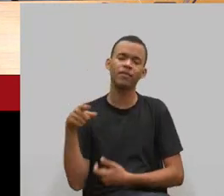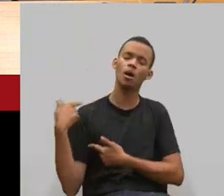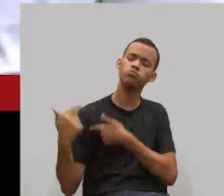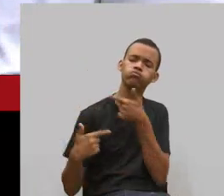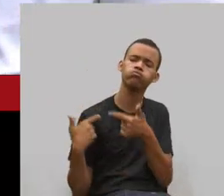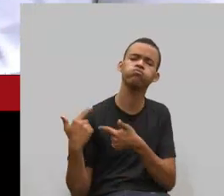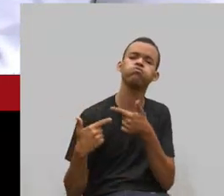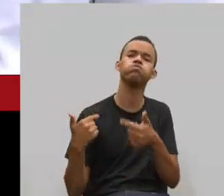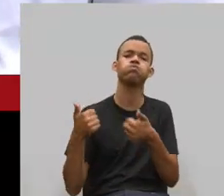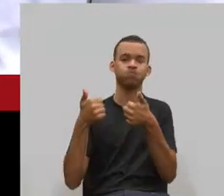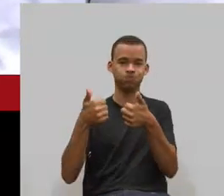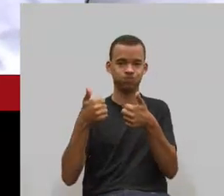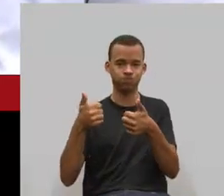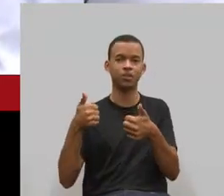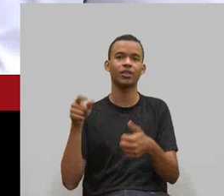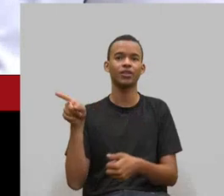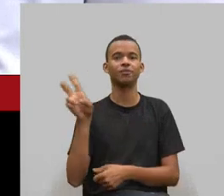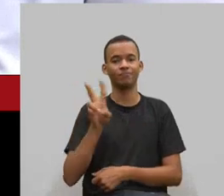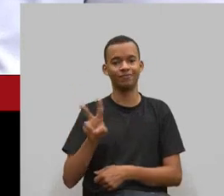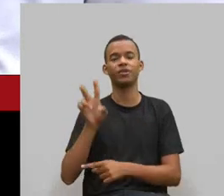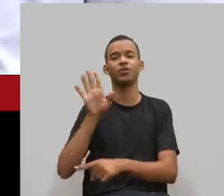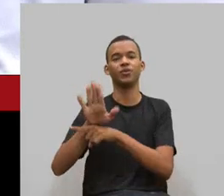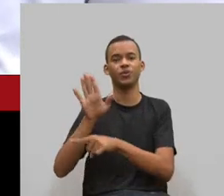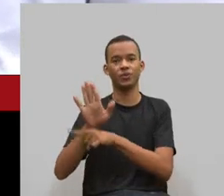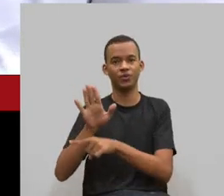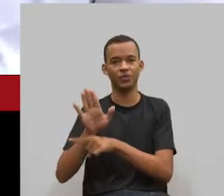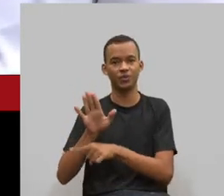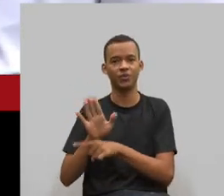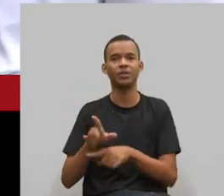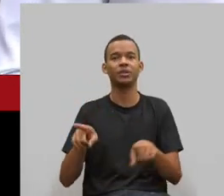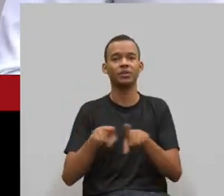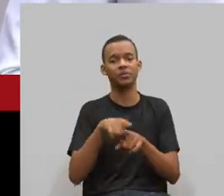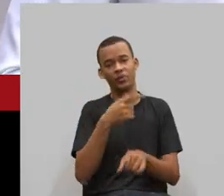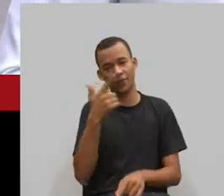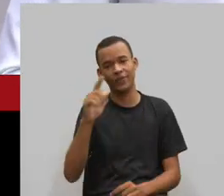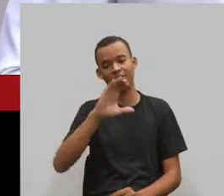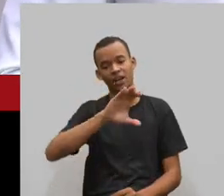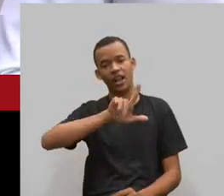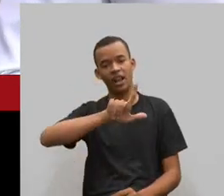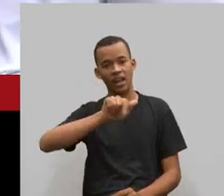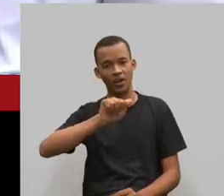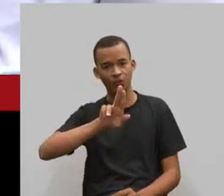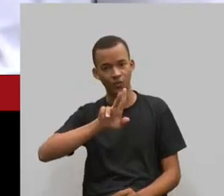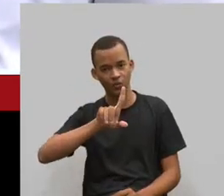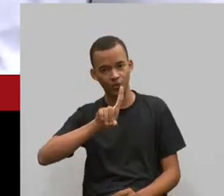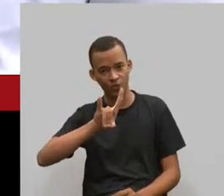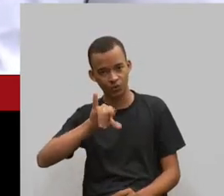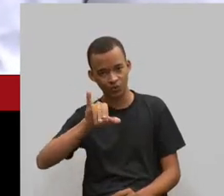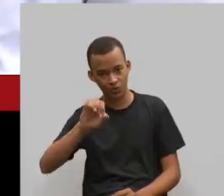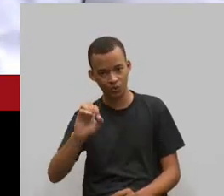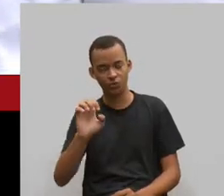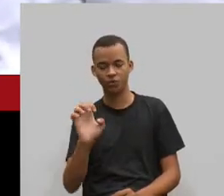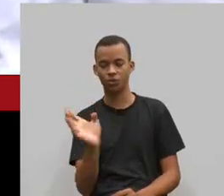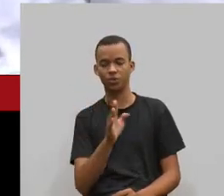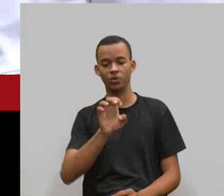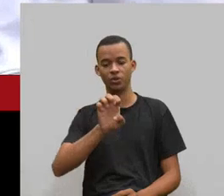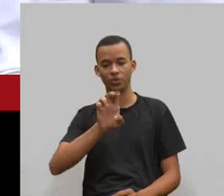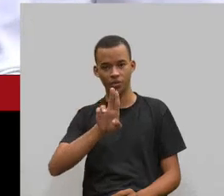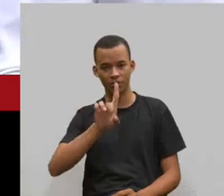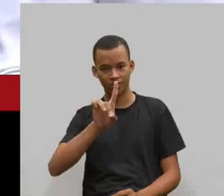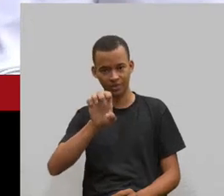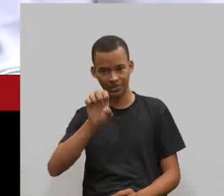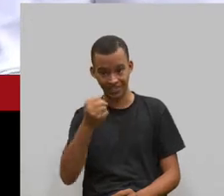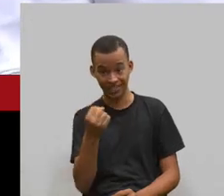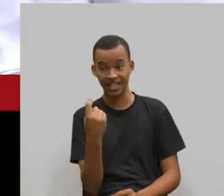aí por todos os vespasianense cumprimentar o Cláudio edes que do projeto social e eu falo que graças a Deus que Cláudio edes só tem